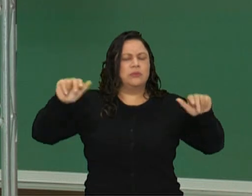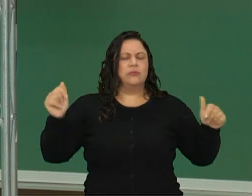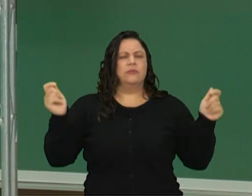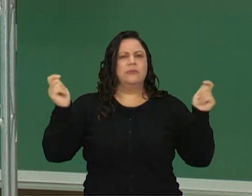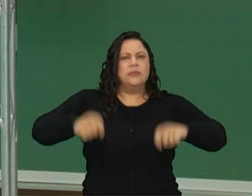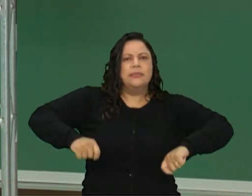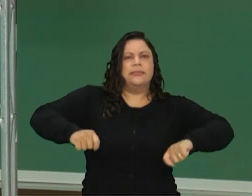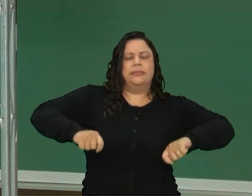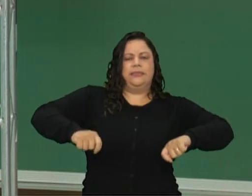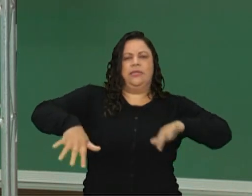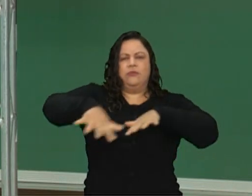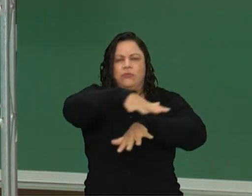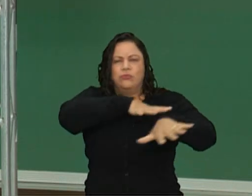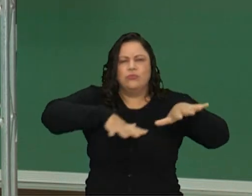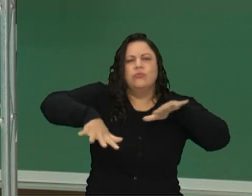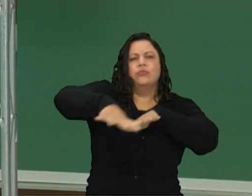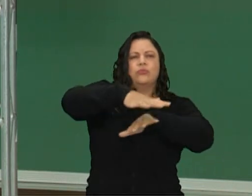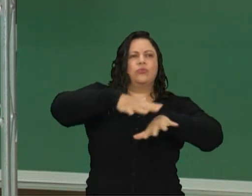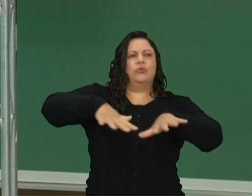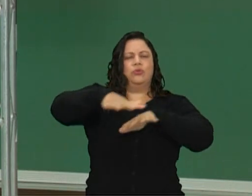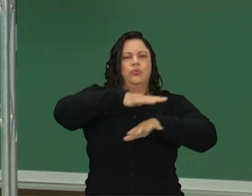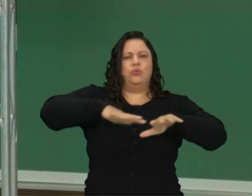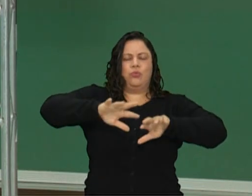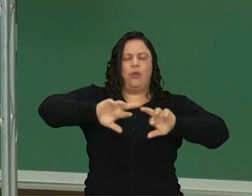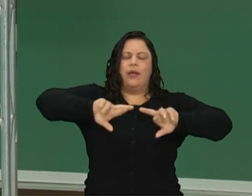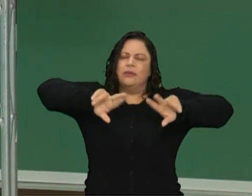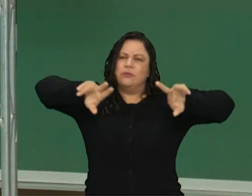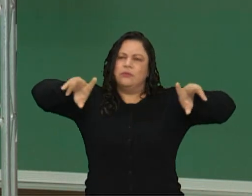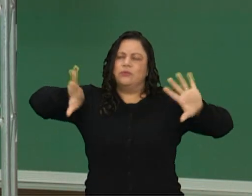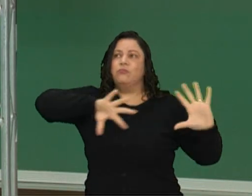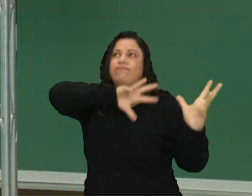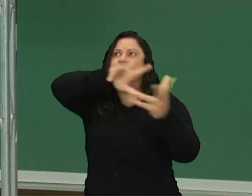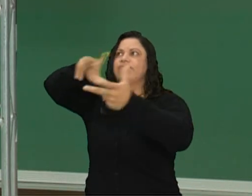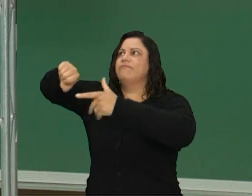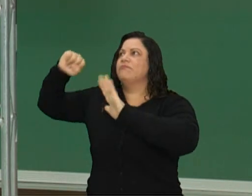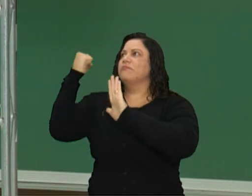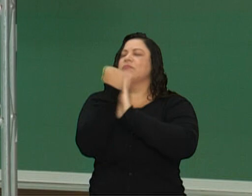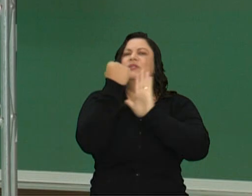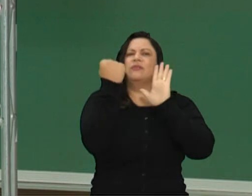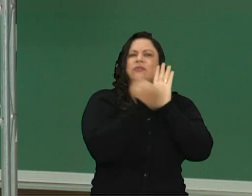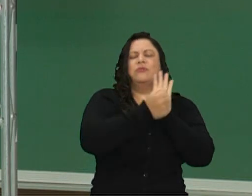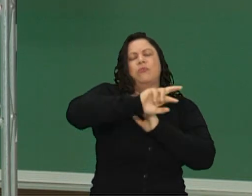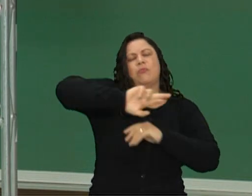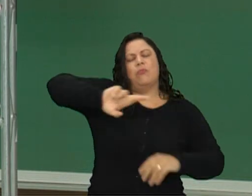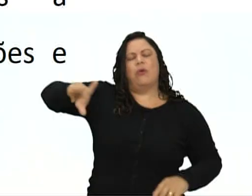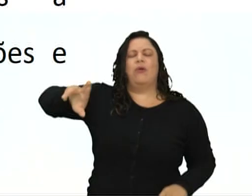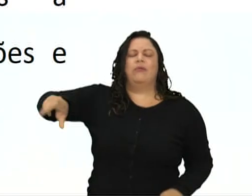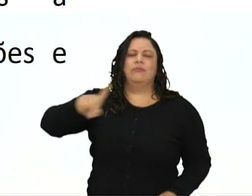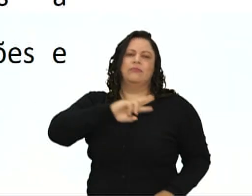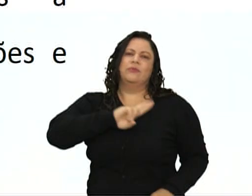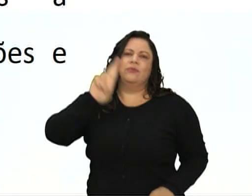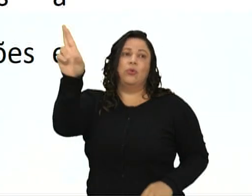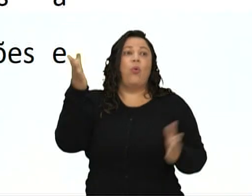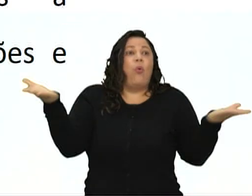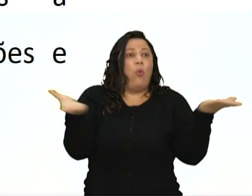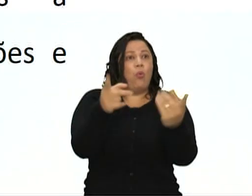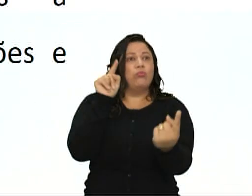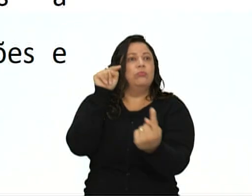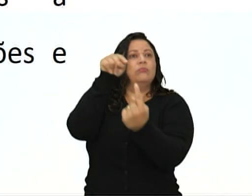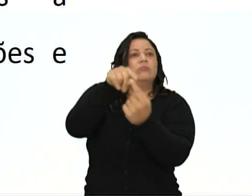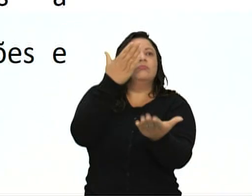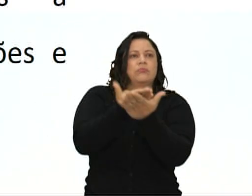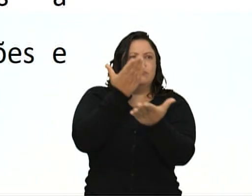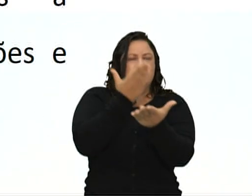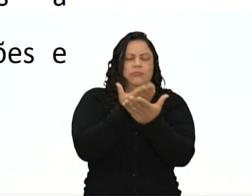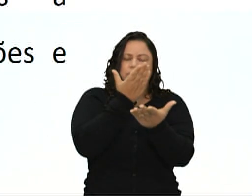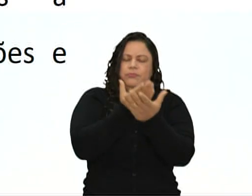rituais e também no universo simbólico religioso. O objetivo da aula de hoje é exemplificar alimentos